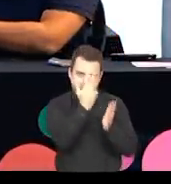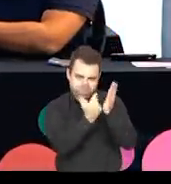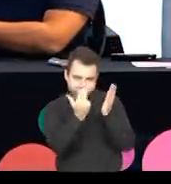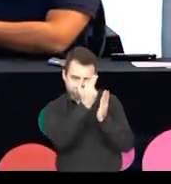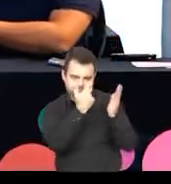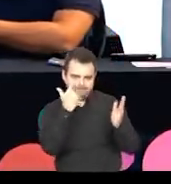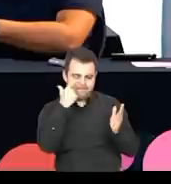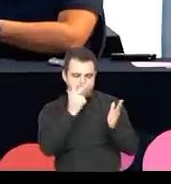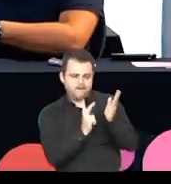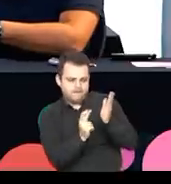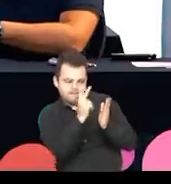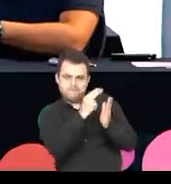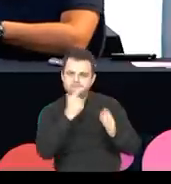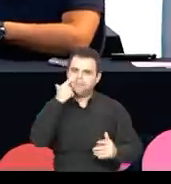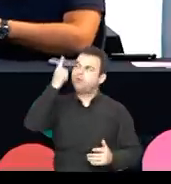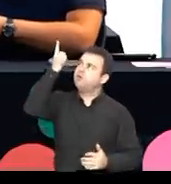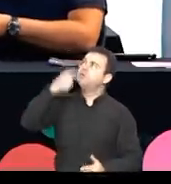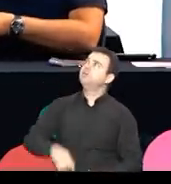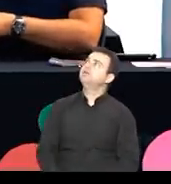Recorto.